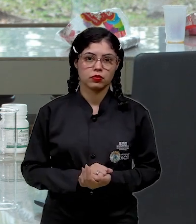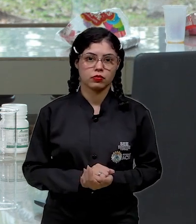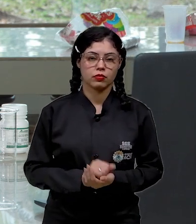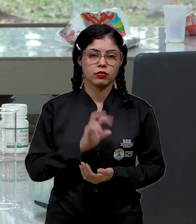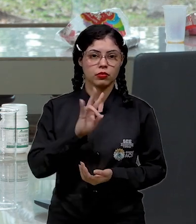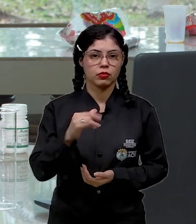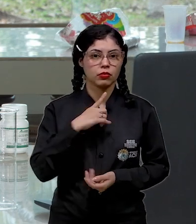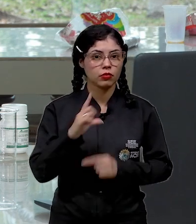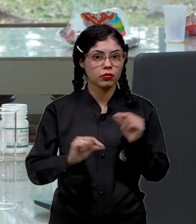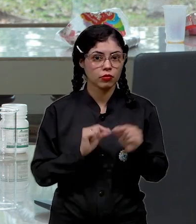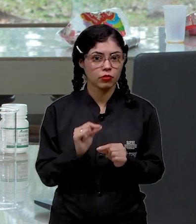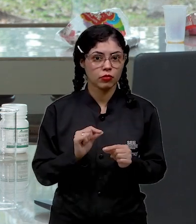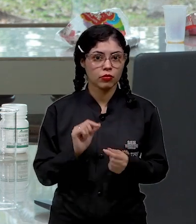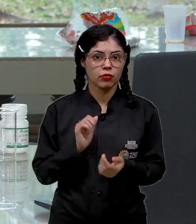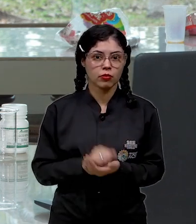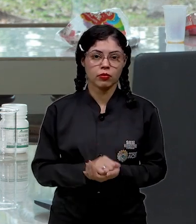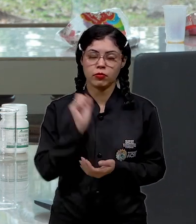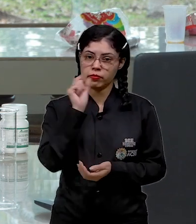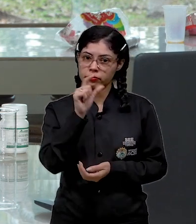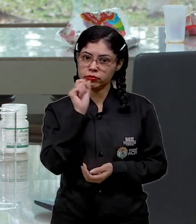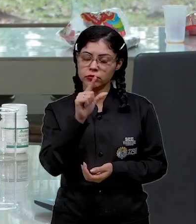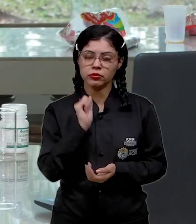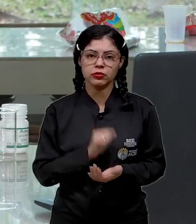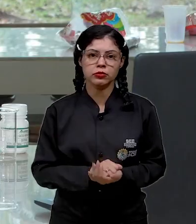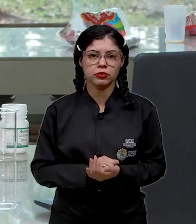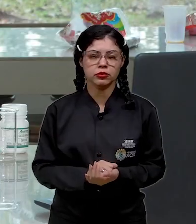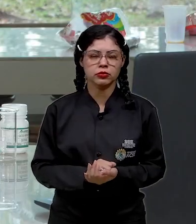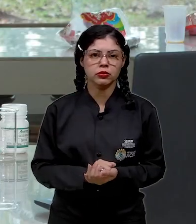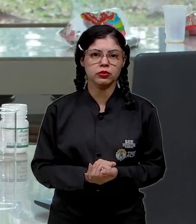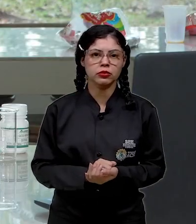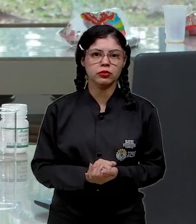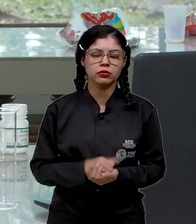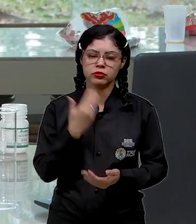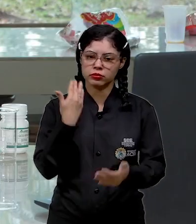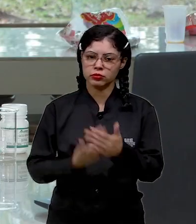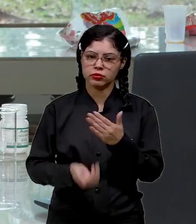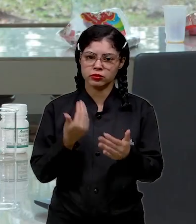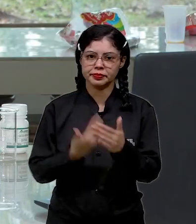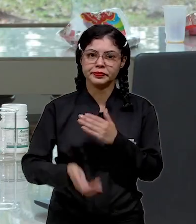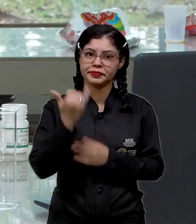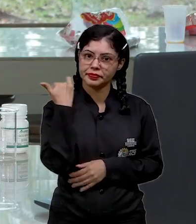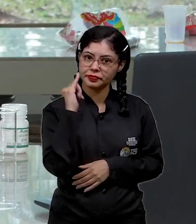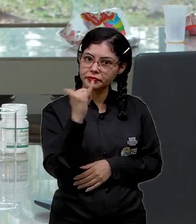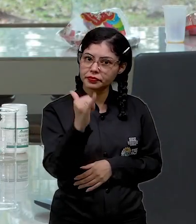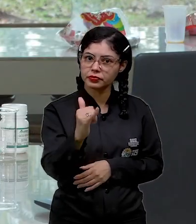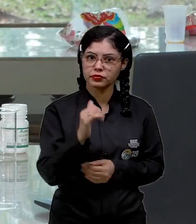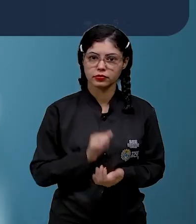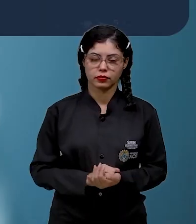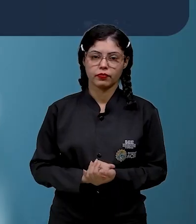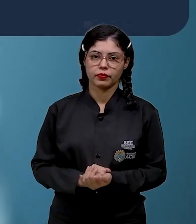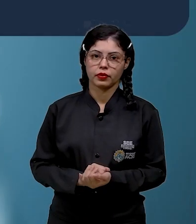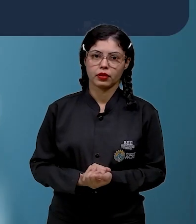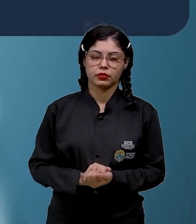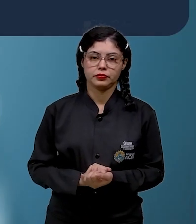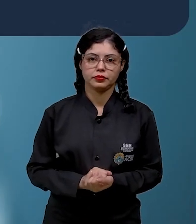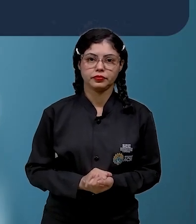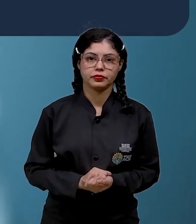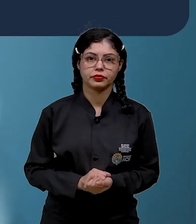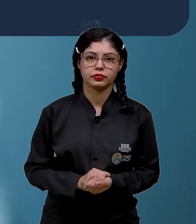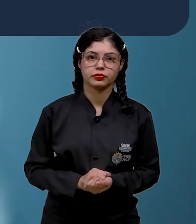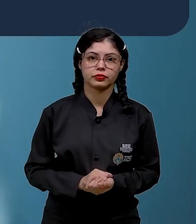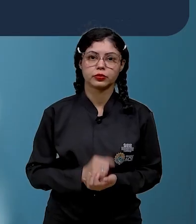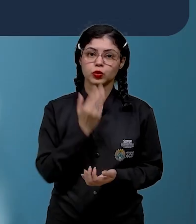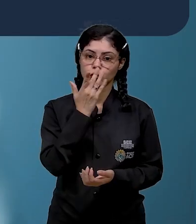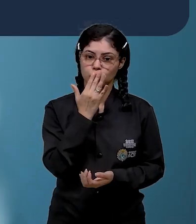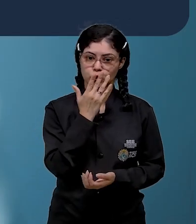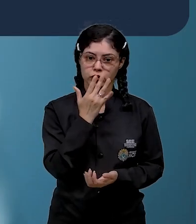quê? O leucoazul de metileno, ela vai o quê? Ela vai perder elétrons, né? Ela vai ser oxidada e de incolor, né?